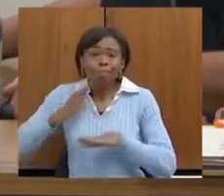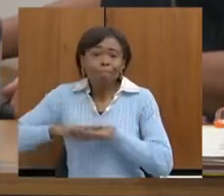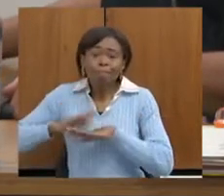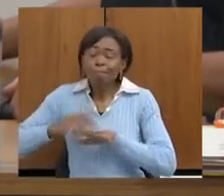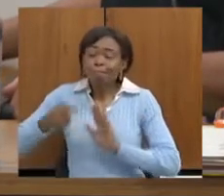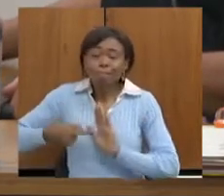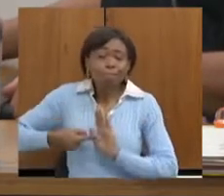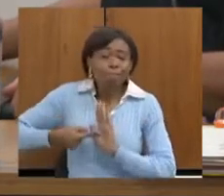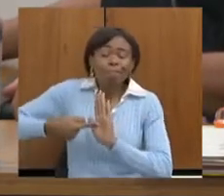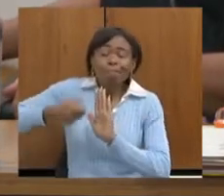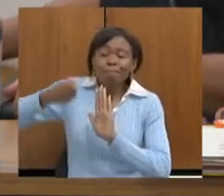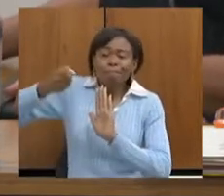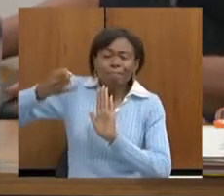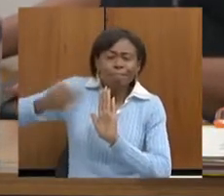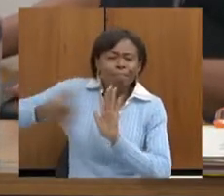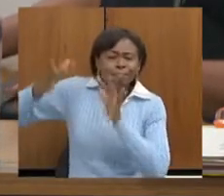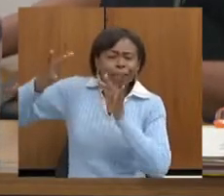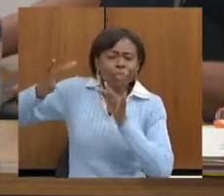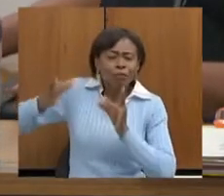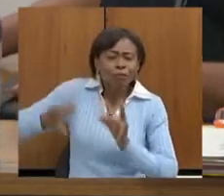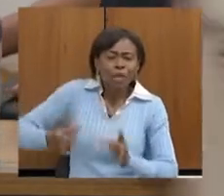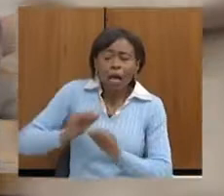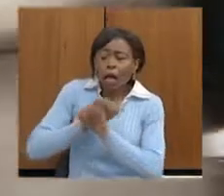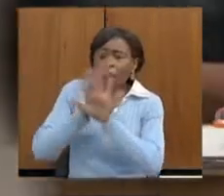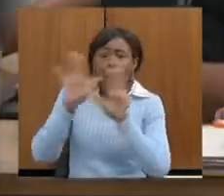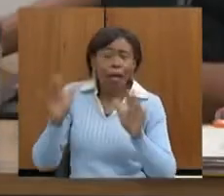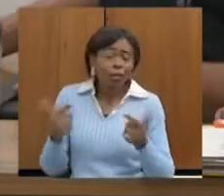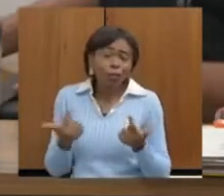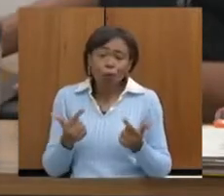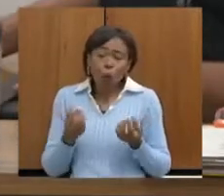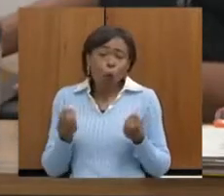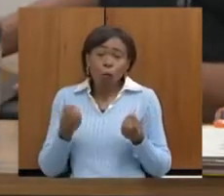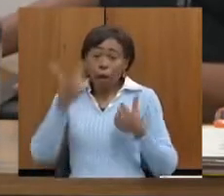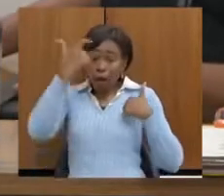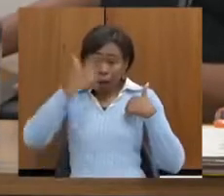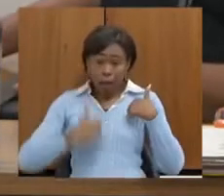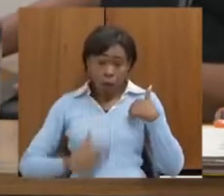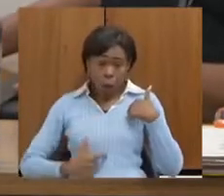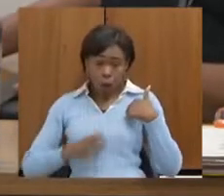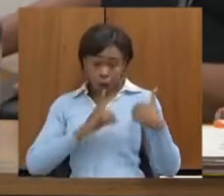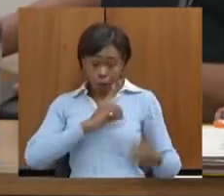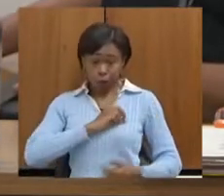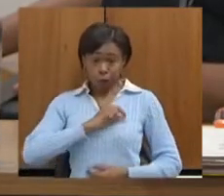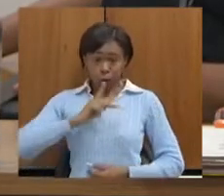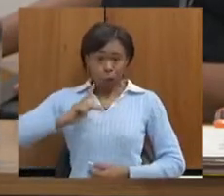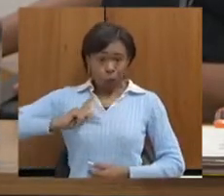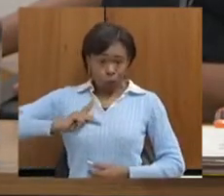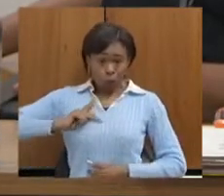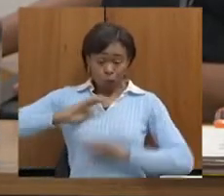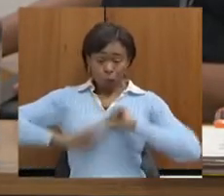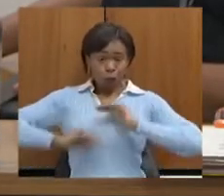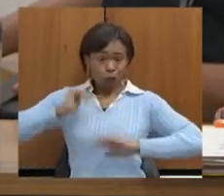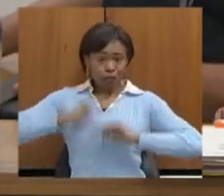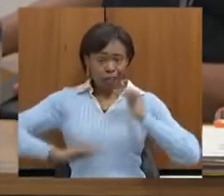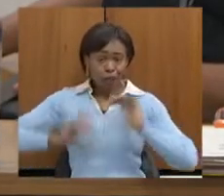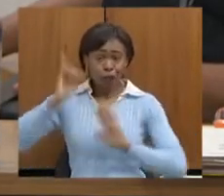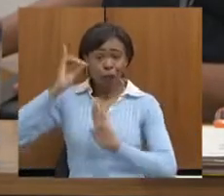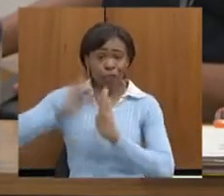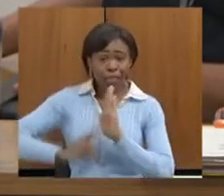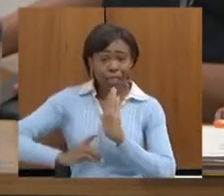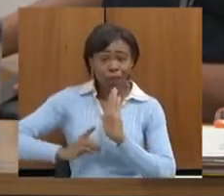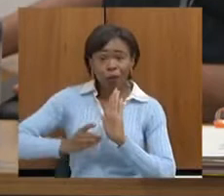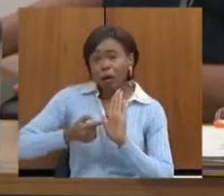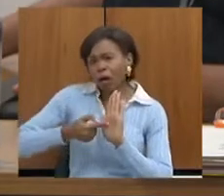forma explicada de forma entendida como é que é o defensora pública uma profissional do direito vou explicar um